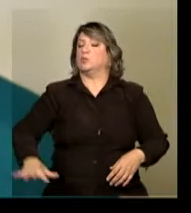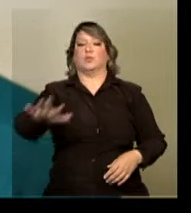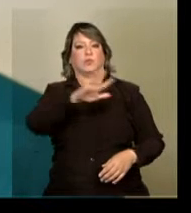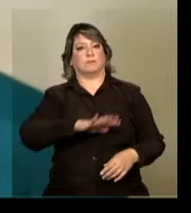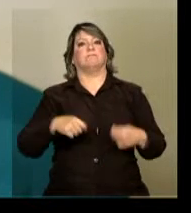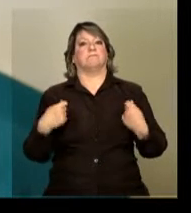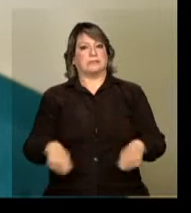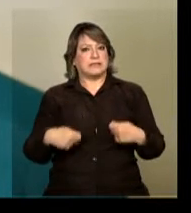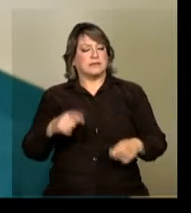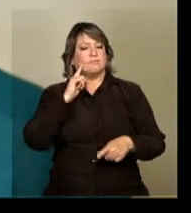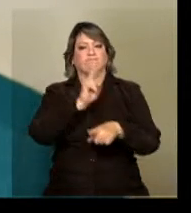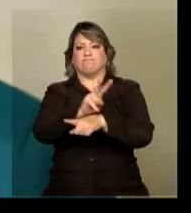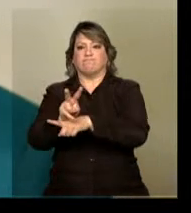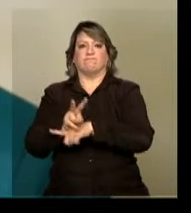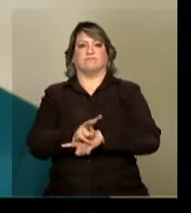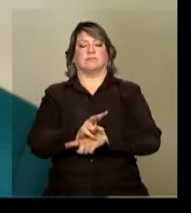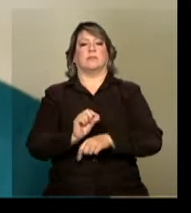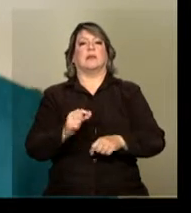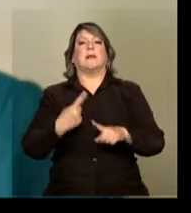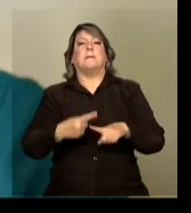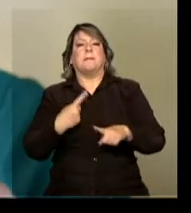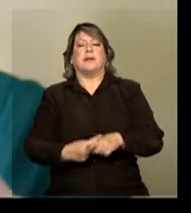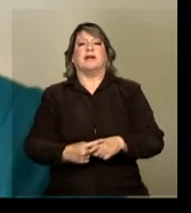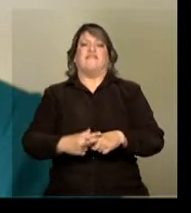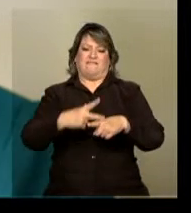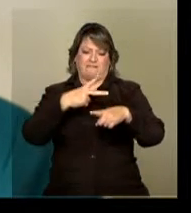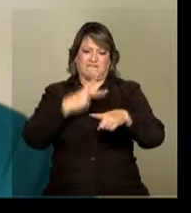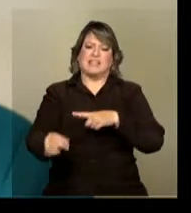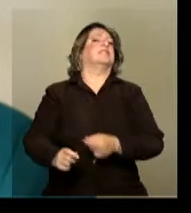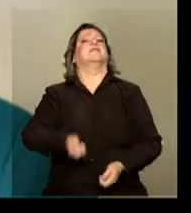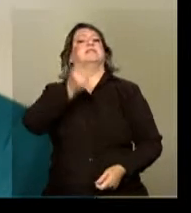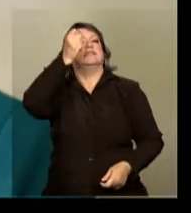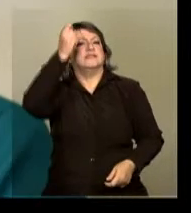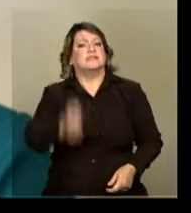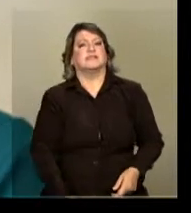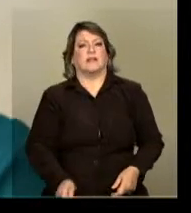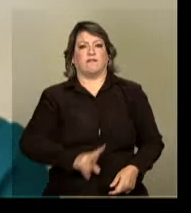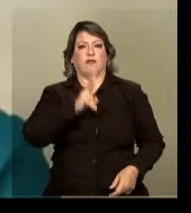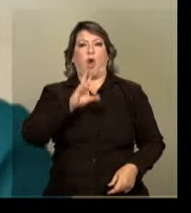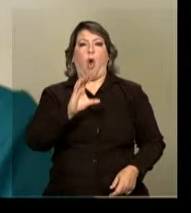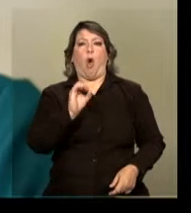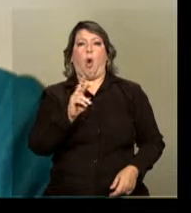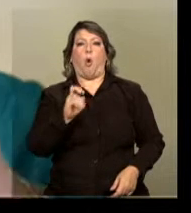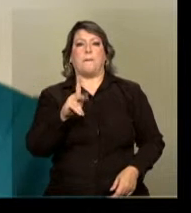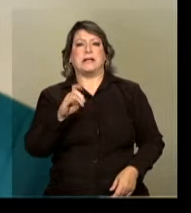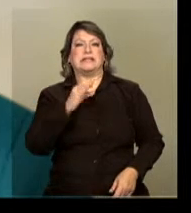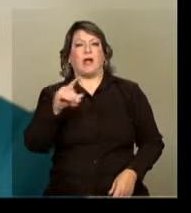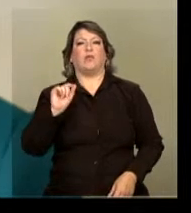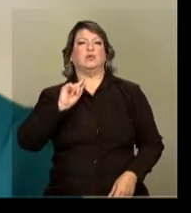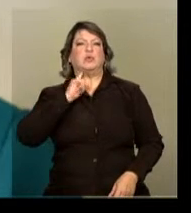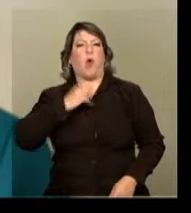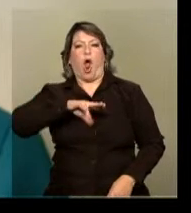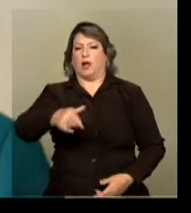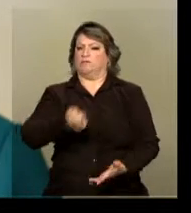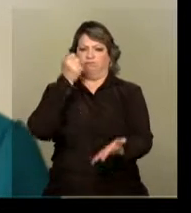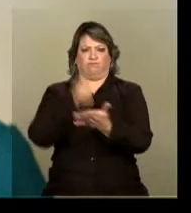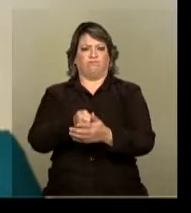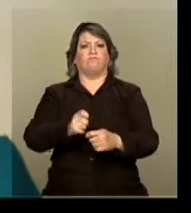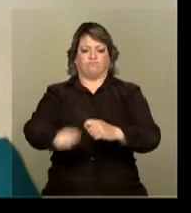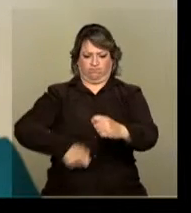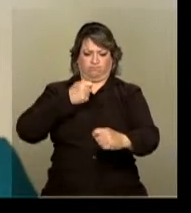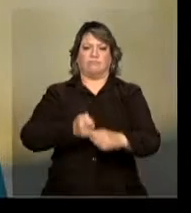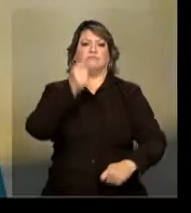poderemos acabar com o desmando e combater sem tréguas à corrupção como queremos e como o brasil